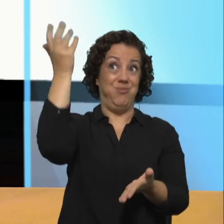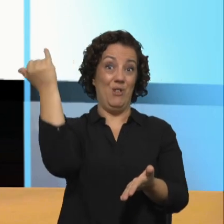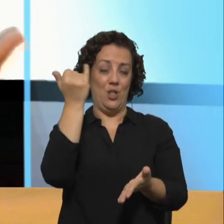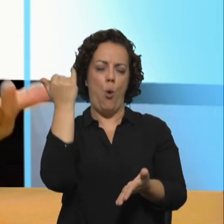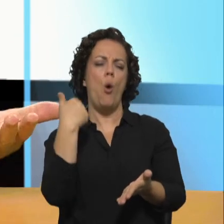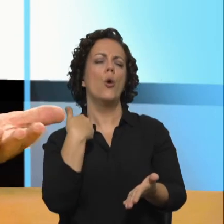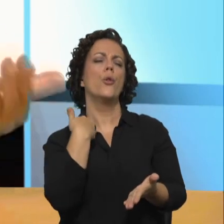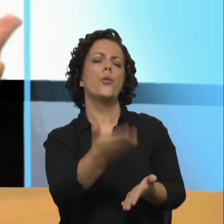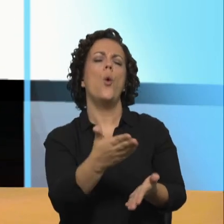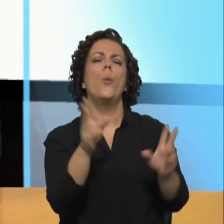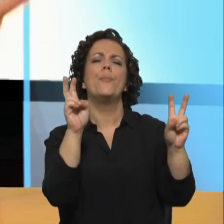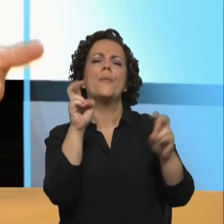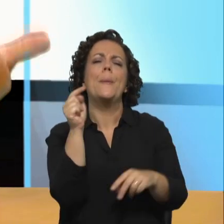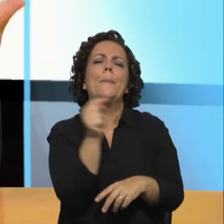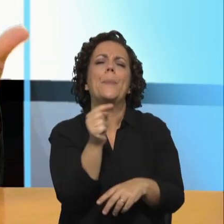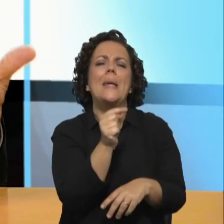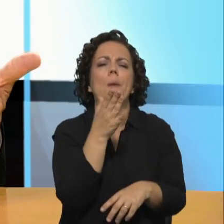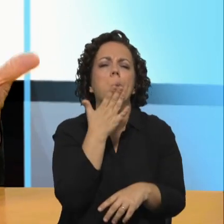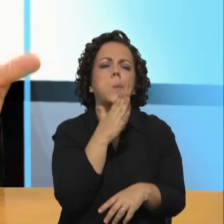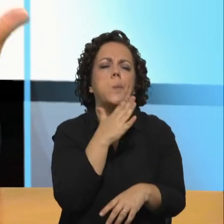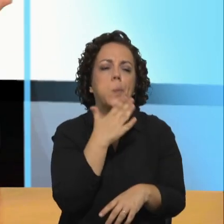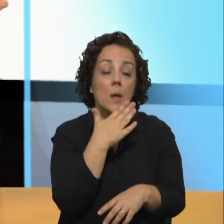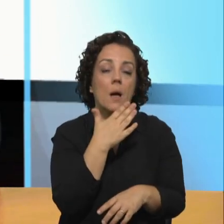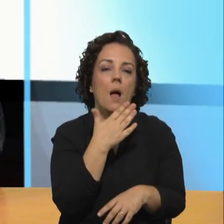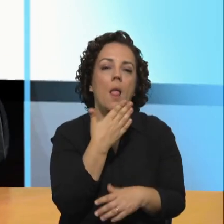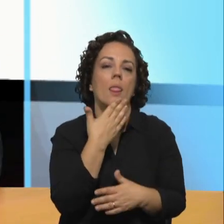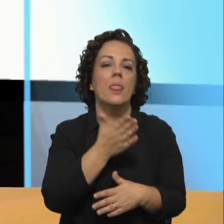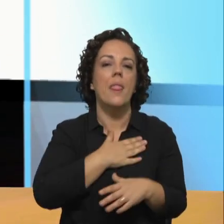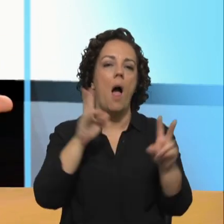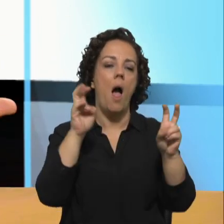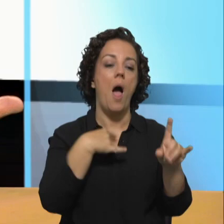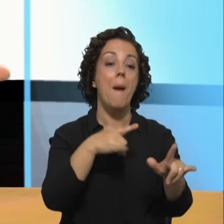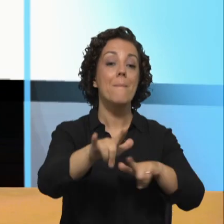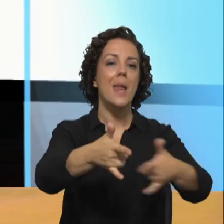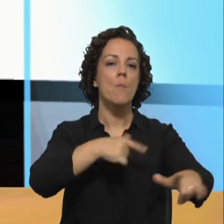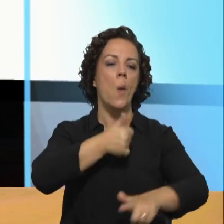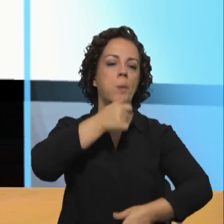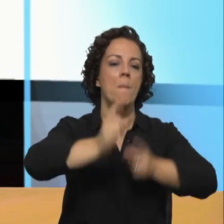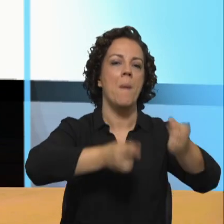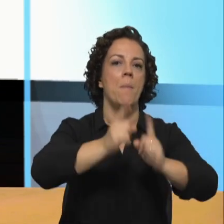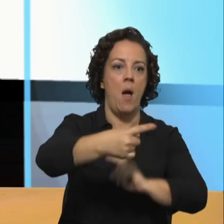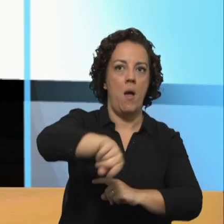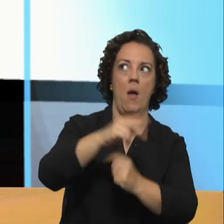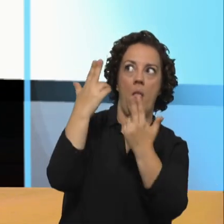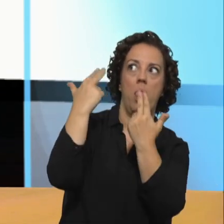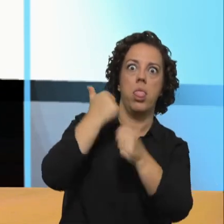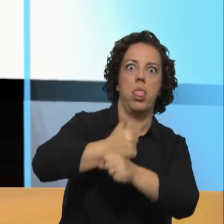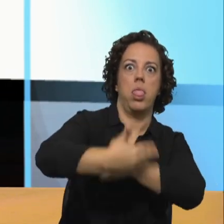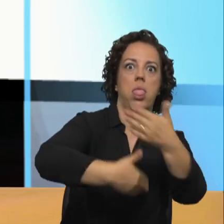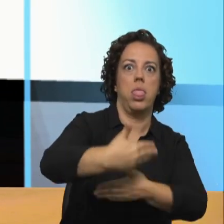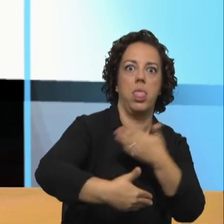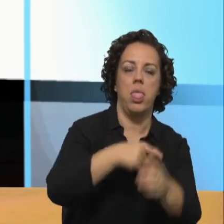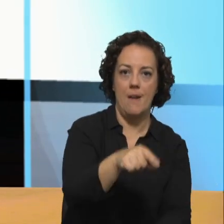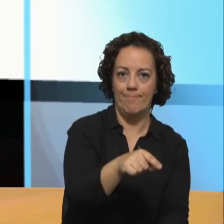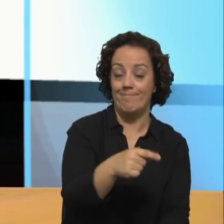mínimo de assistência para depois as poderem manipular a seu belo prazer. E essa é a parte que